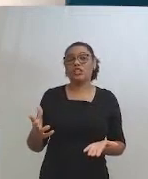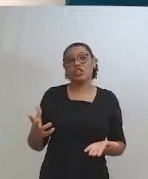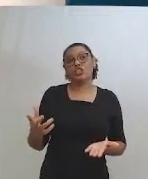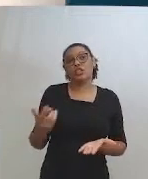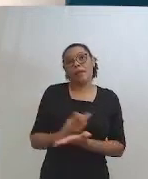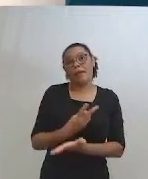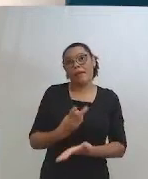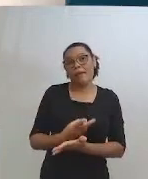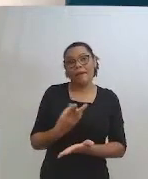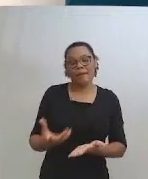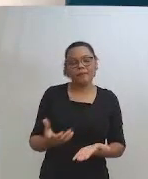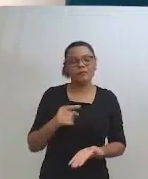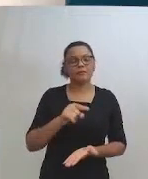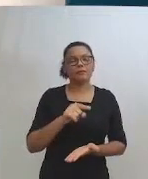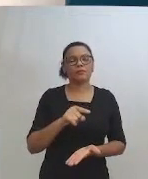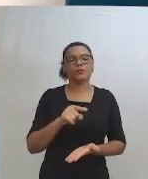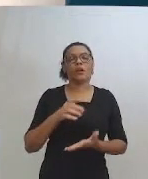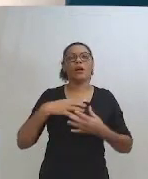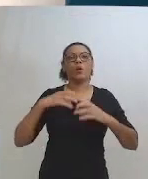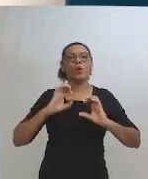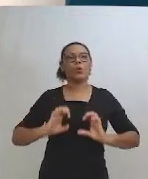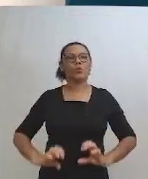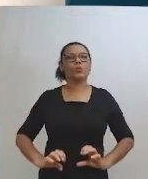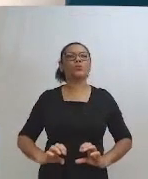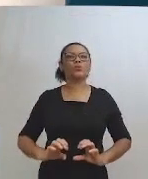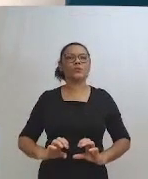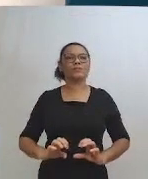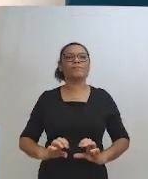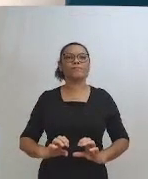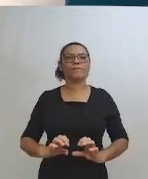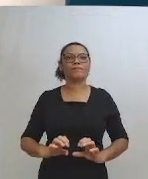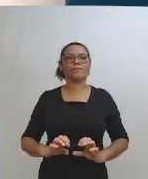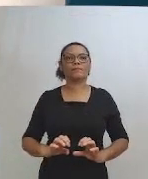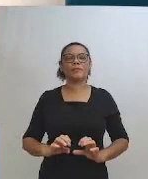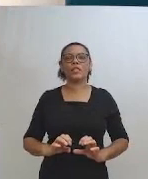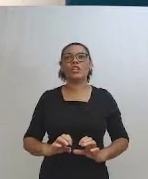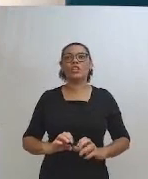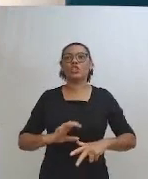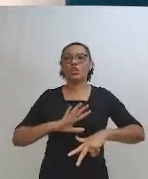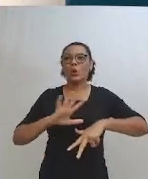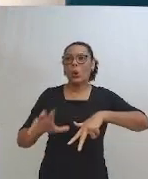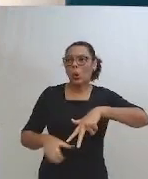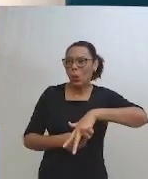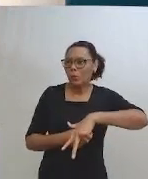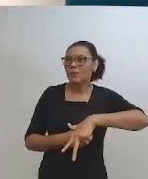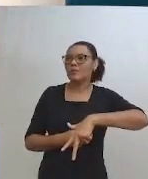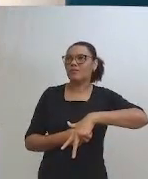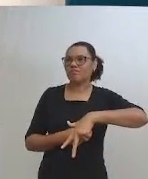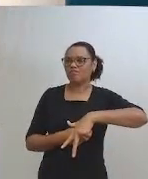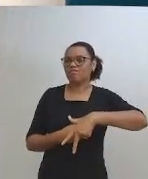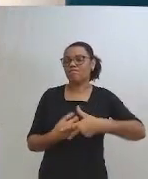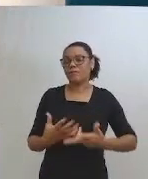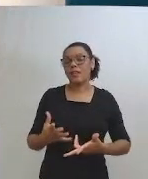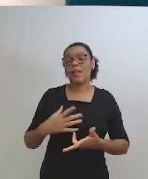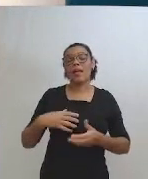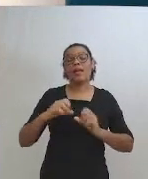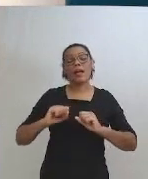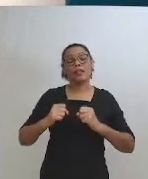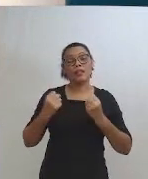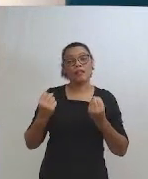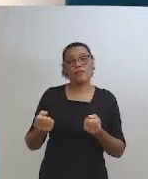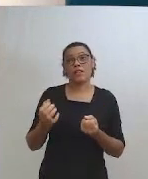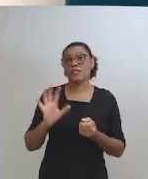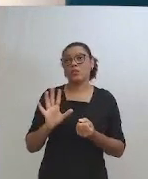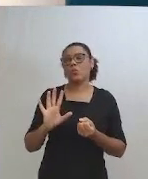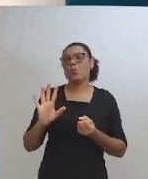a conduta típica do crime de corrupção passiva. Pois bem, Excelência, a defesa aqui não está discutindo o